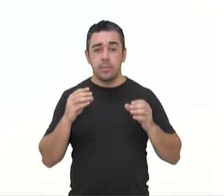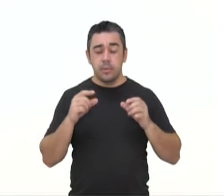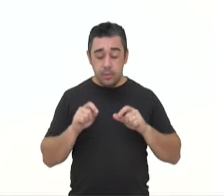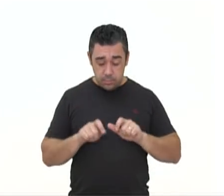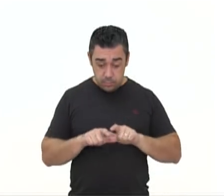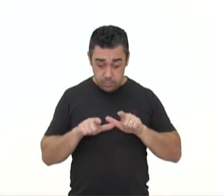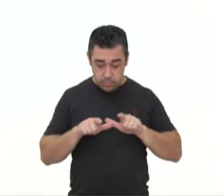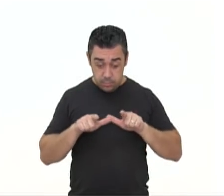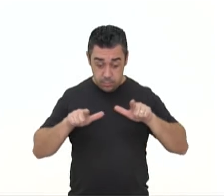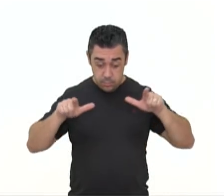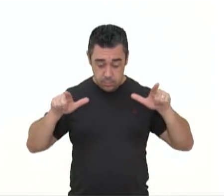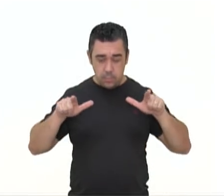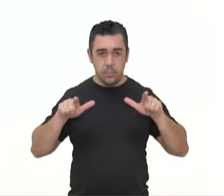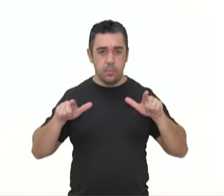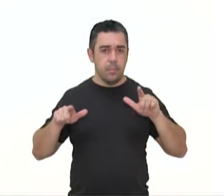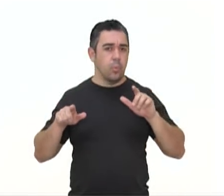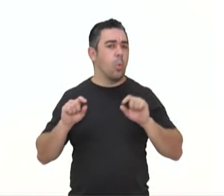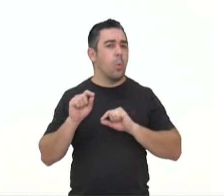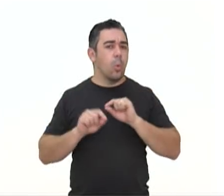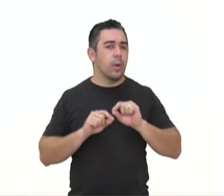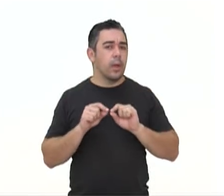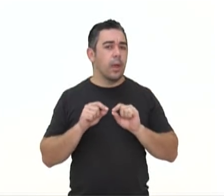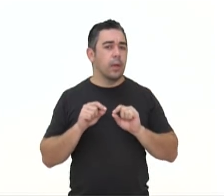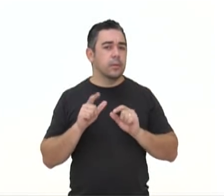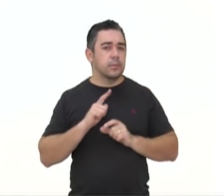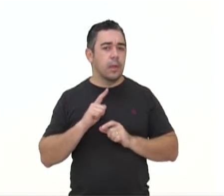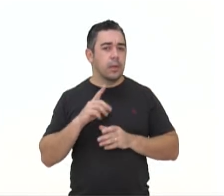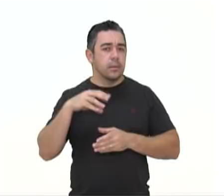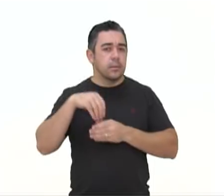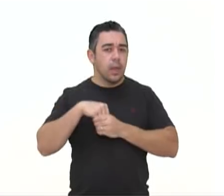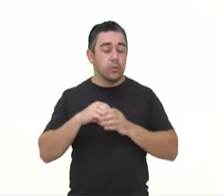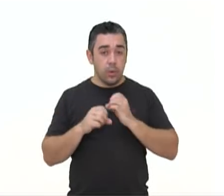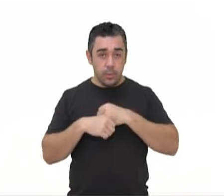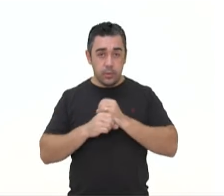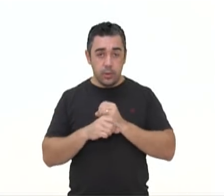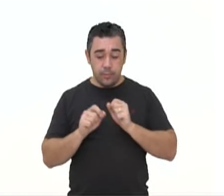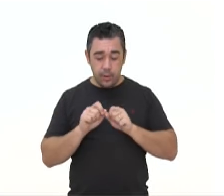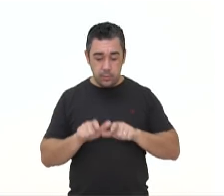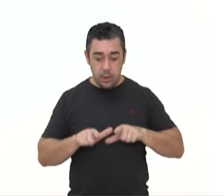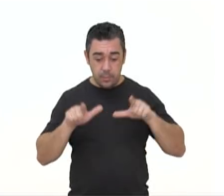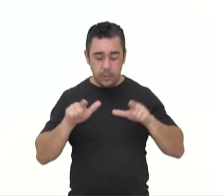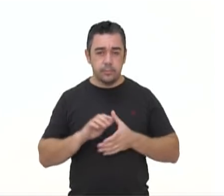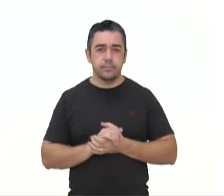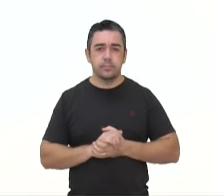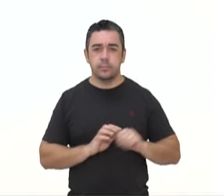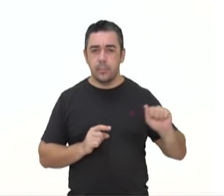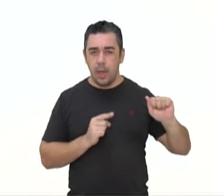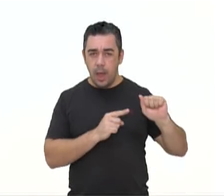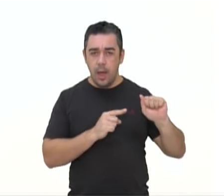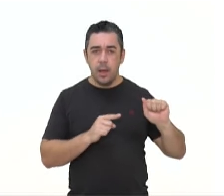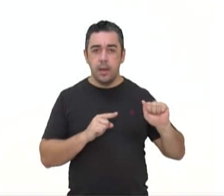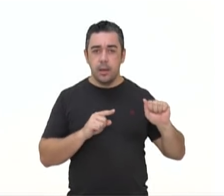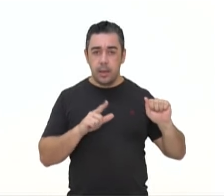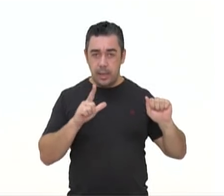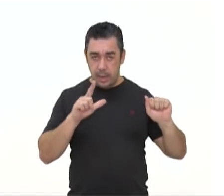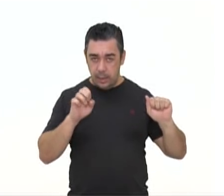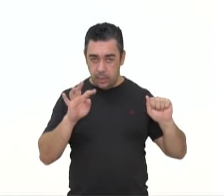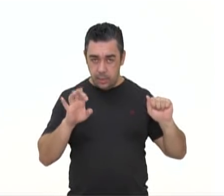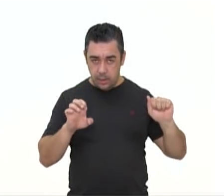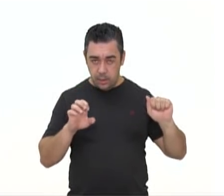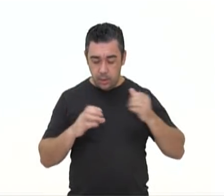do microscópio. Então, nós estamos falando das partes do microscópio. Que parte que amplia? Letra A, as lentes oculares e o